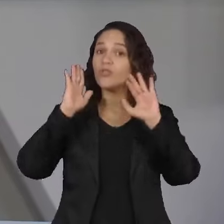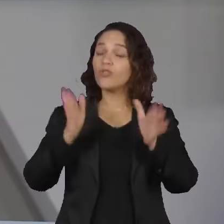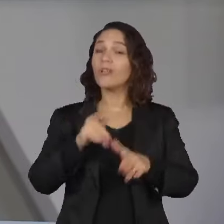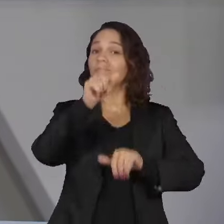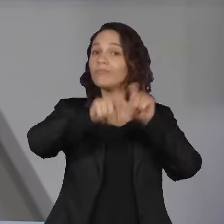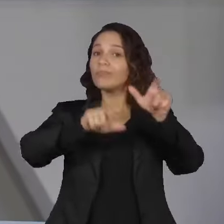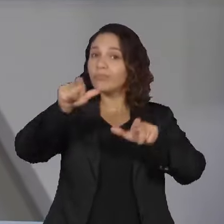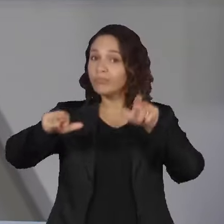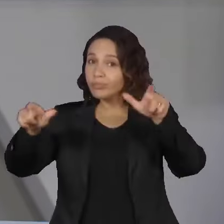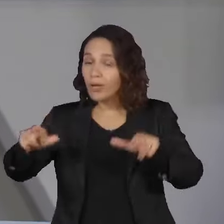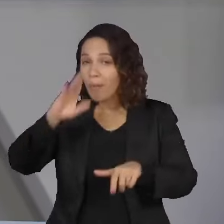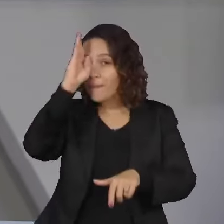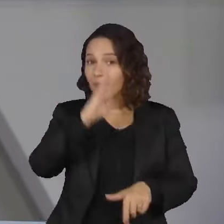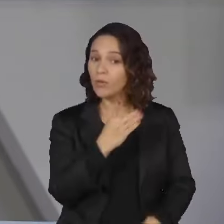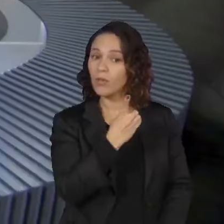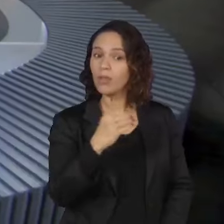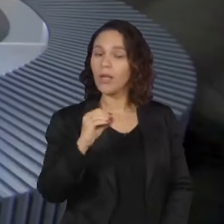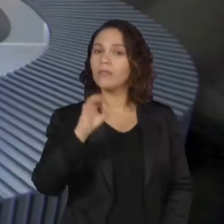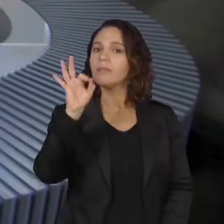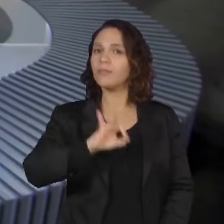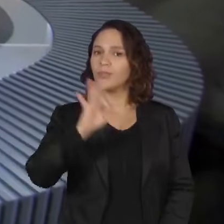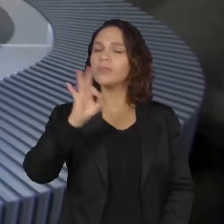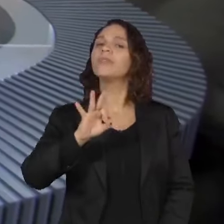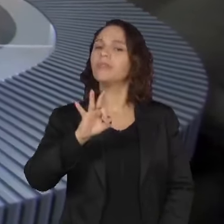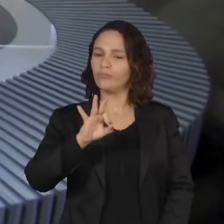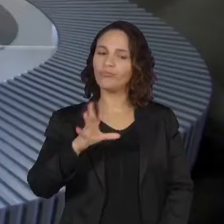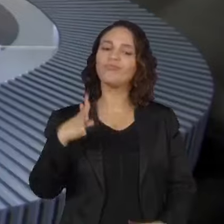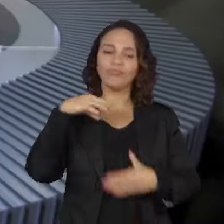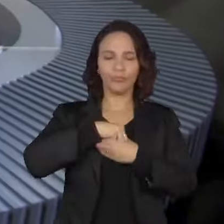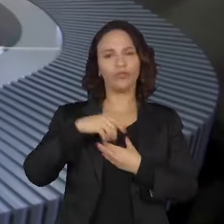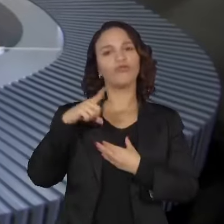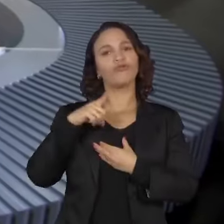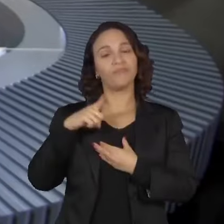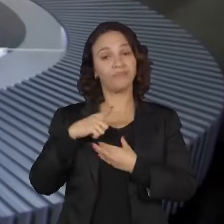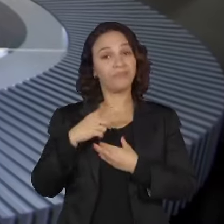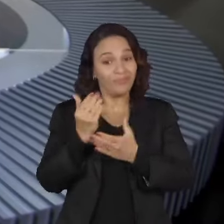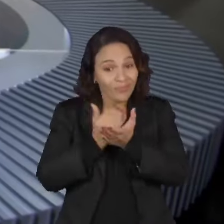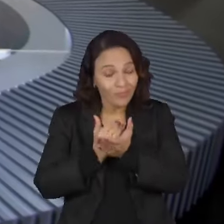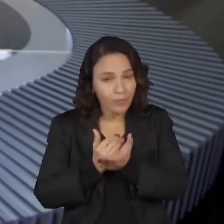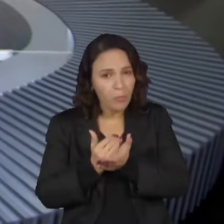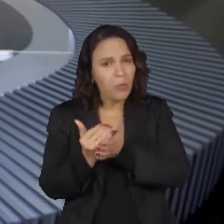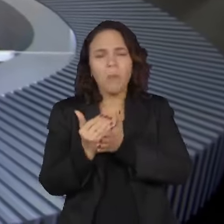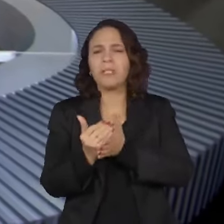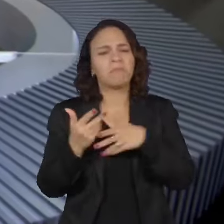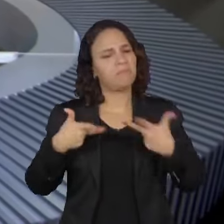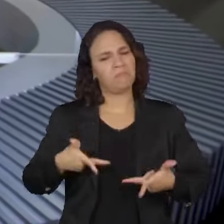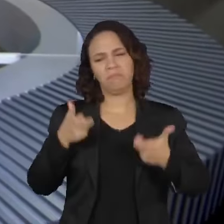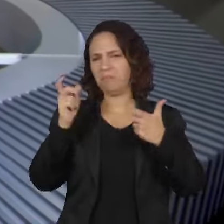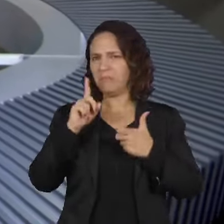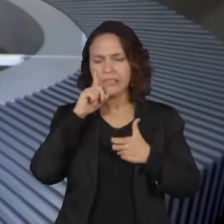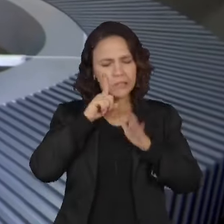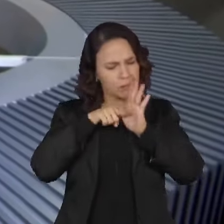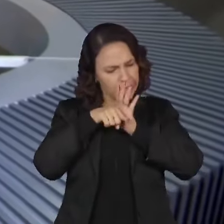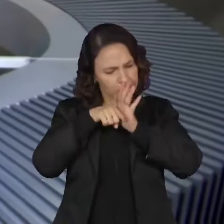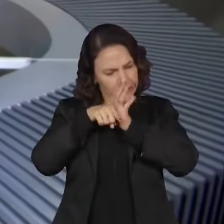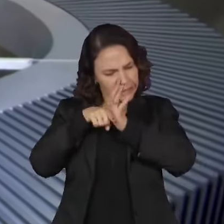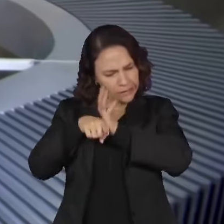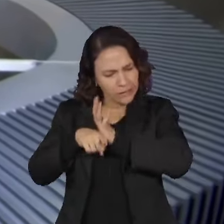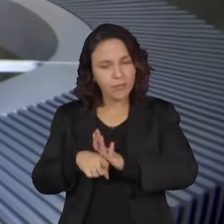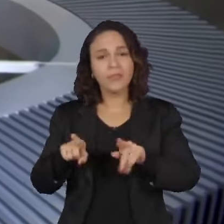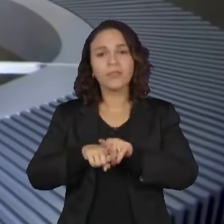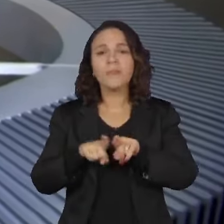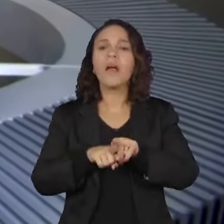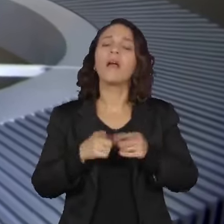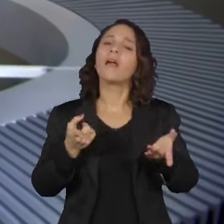da população brasileira. No início, a manifestação de sintomas pode ser silenciosa. Exames de rastreio e bons hábitos para